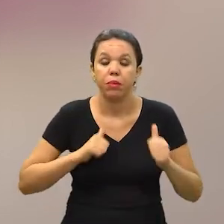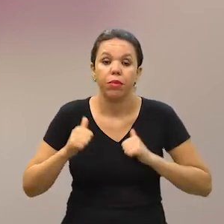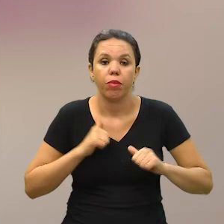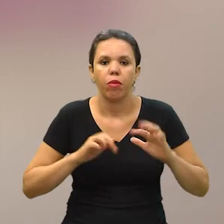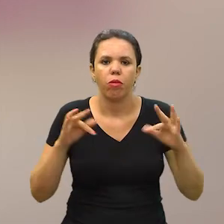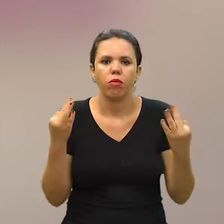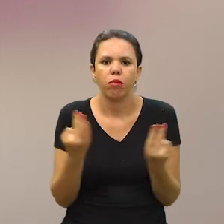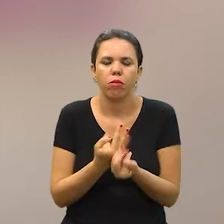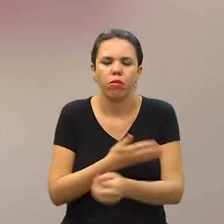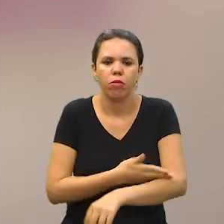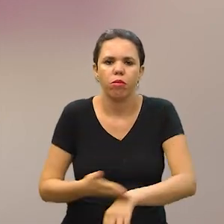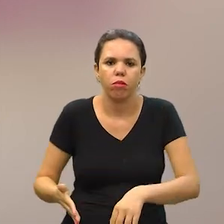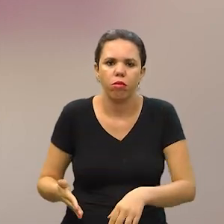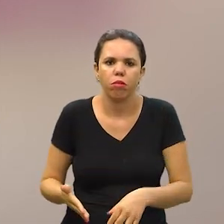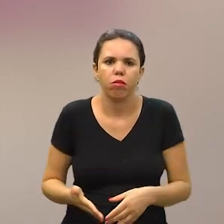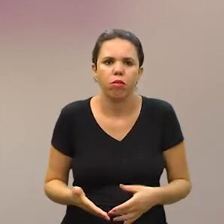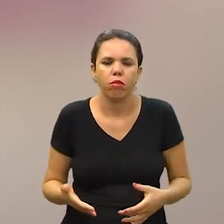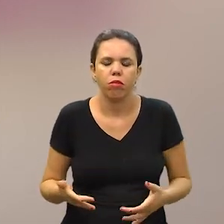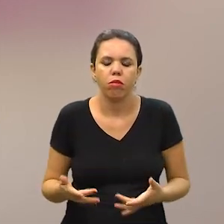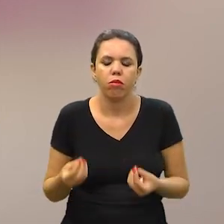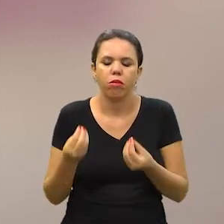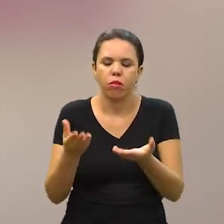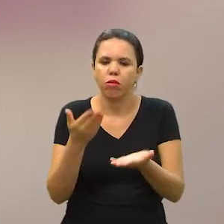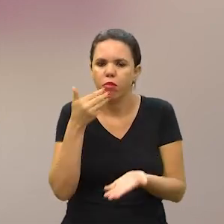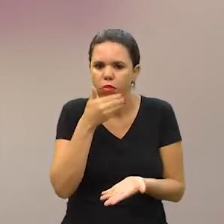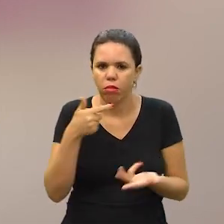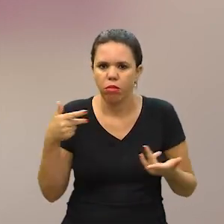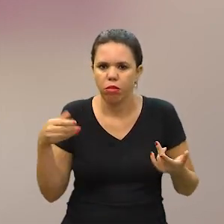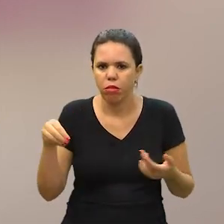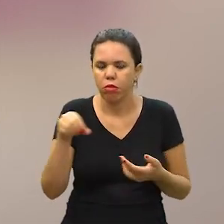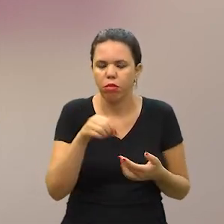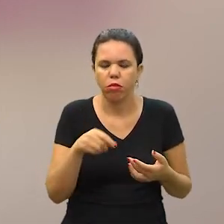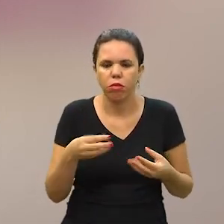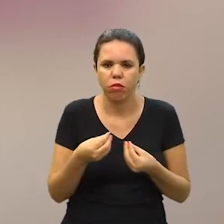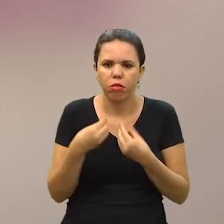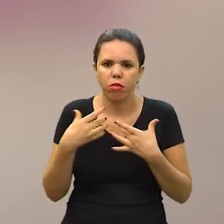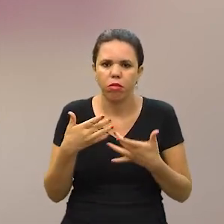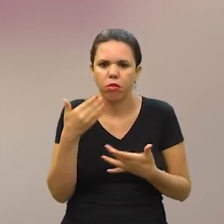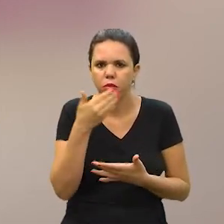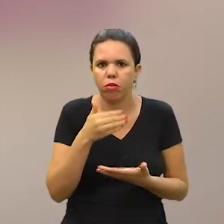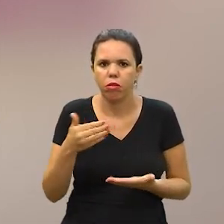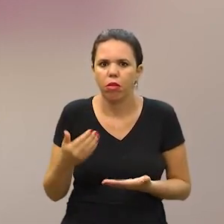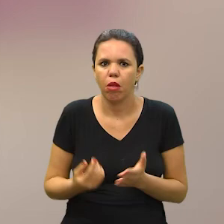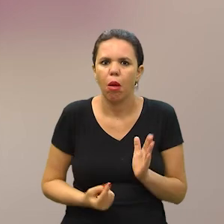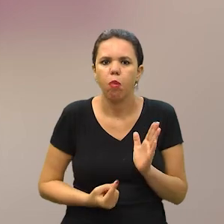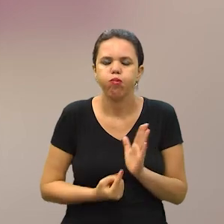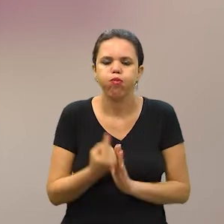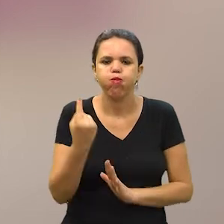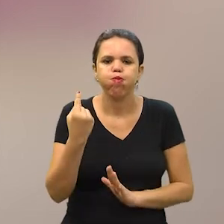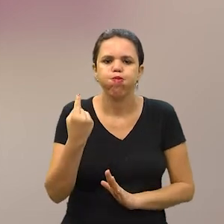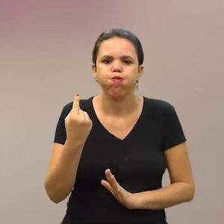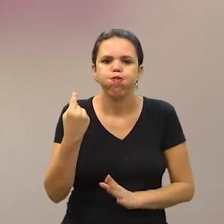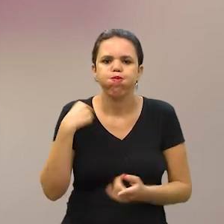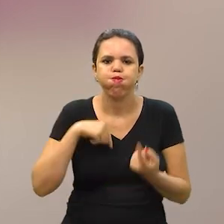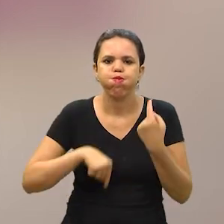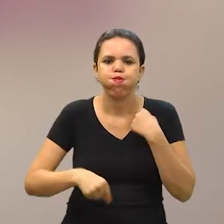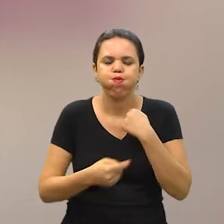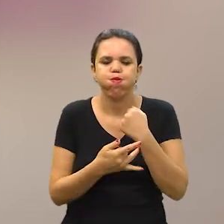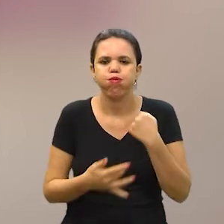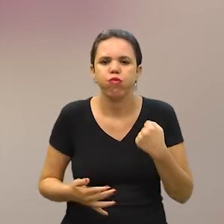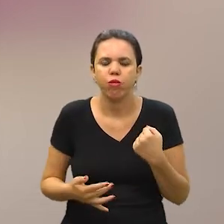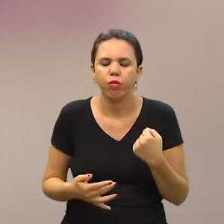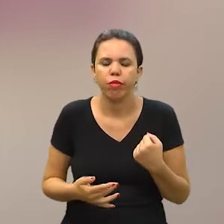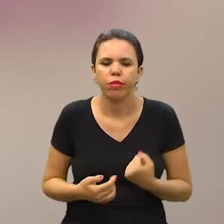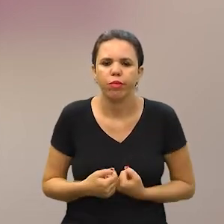agitada e os pais costumam dar muito açúcar ele puro, aquele açúcar refinado que faz aquele pico que nós dizemos, né, no